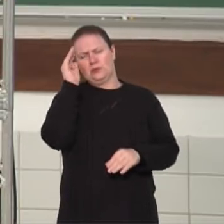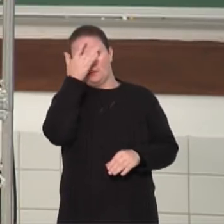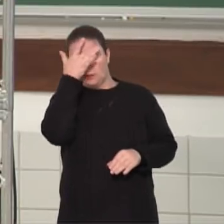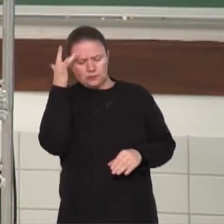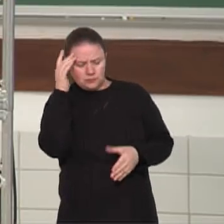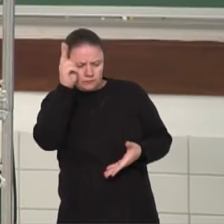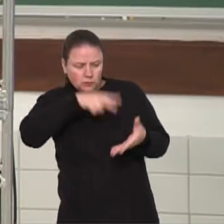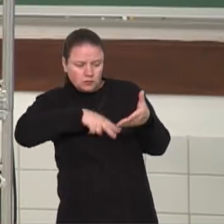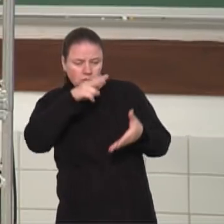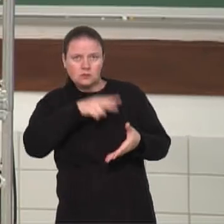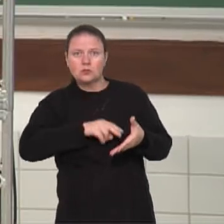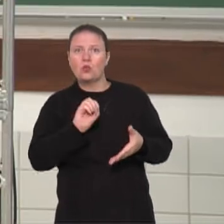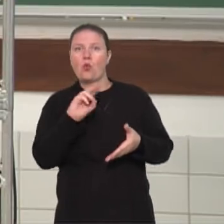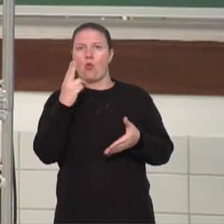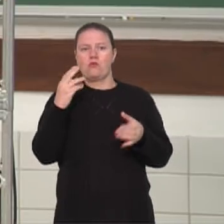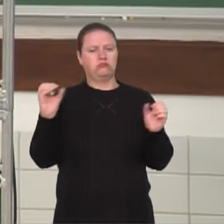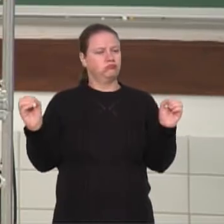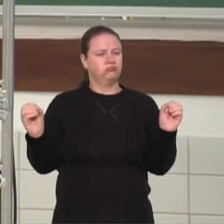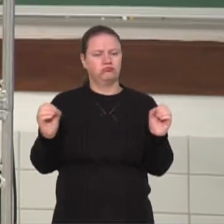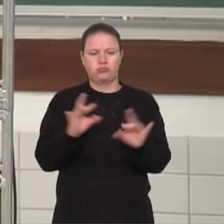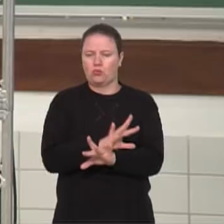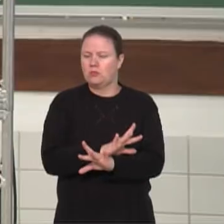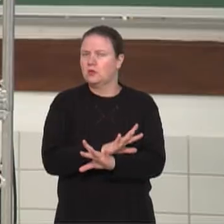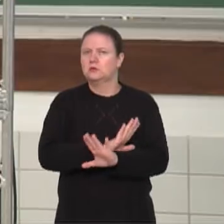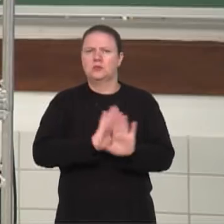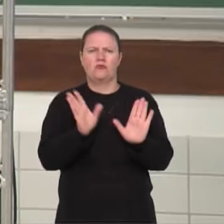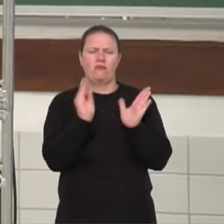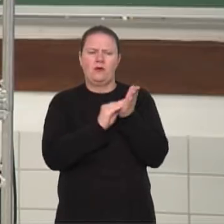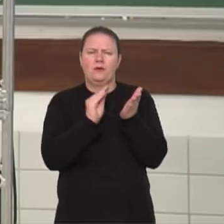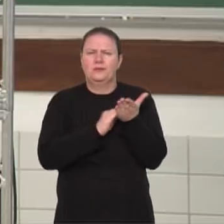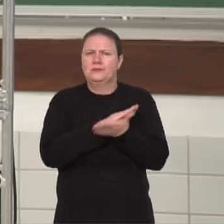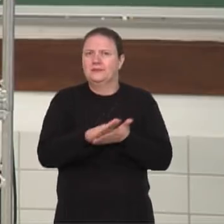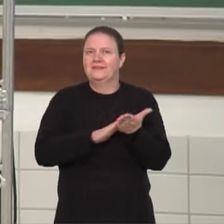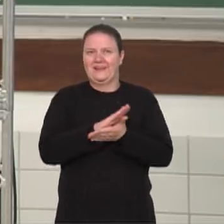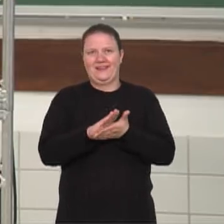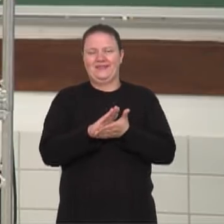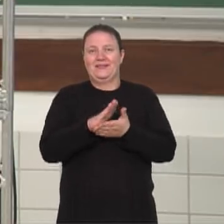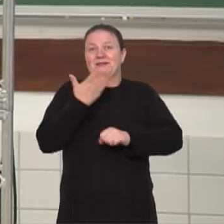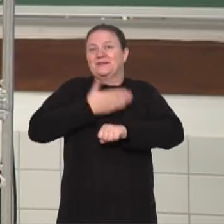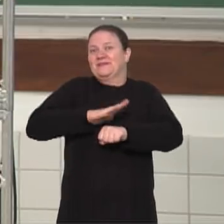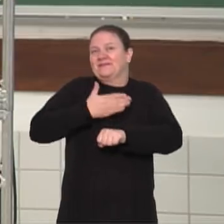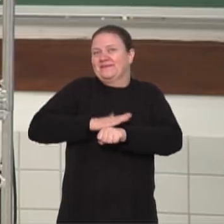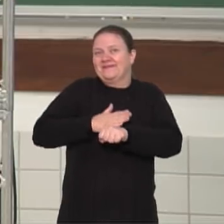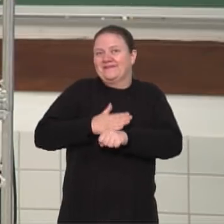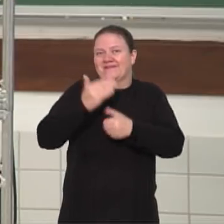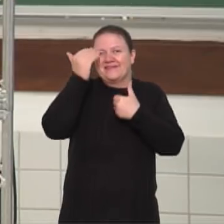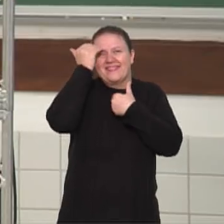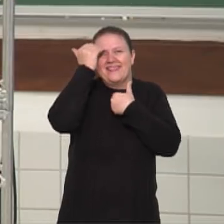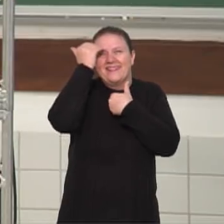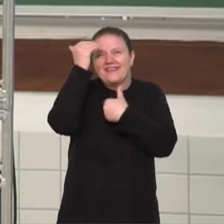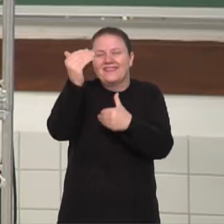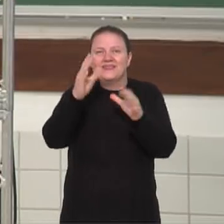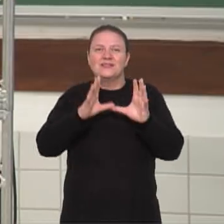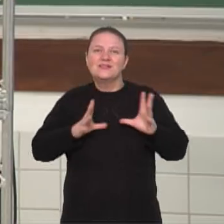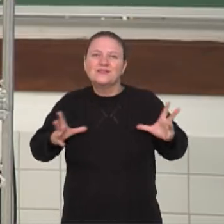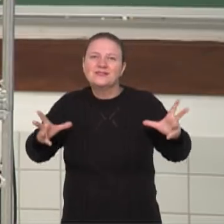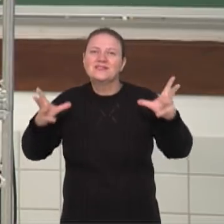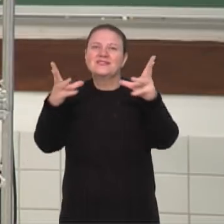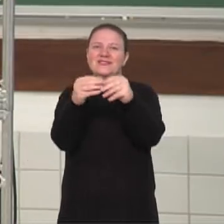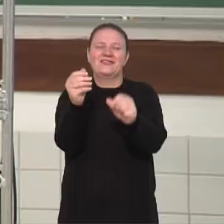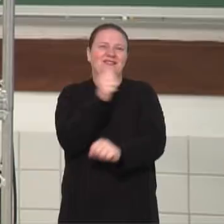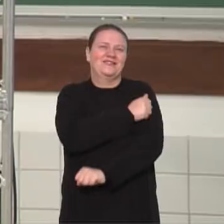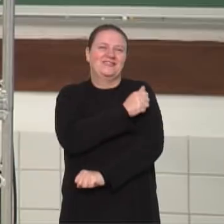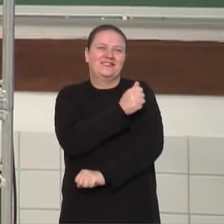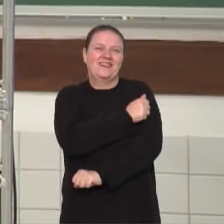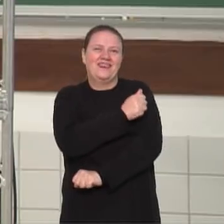né, ou se ficou completinho, se não faltou mais nada, né, é um exercício de treinamento. Então, agradeço bastante a participação de todos vocês,